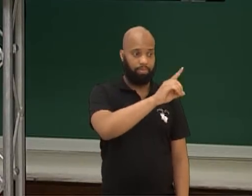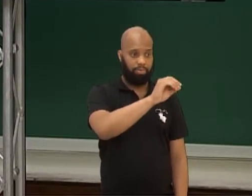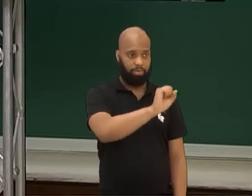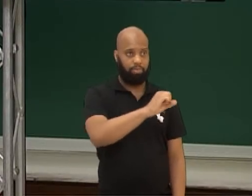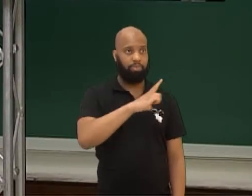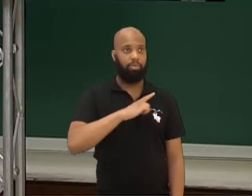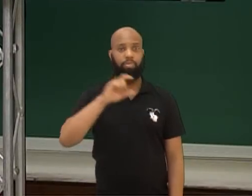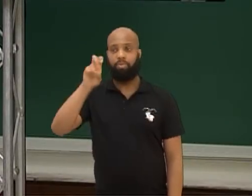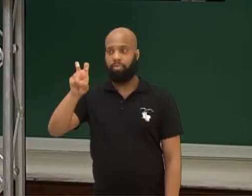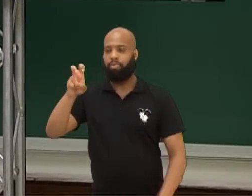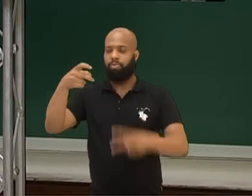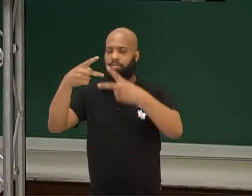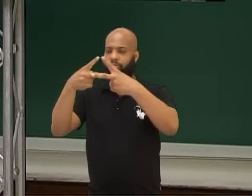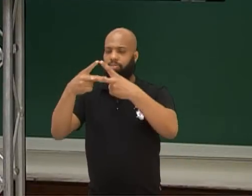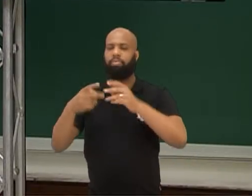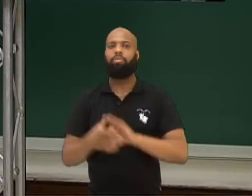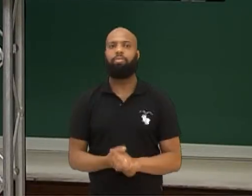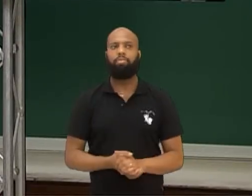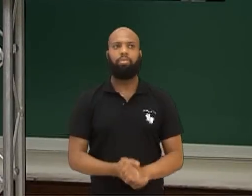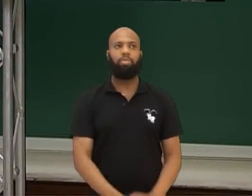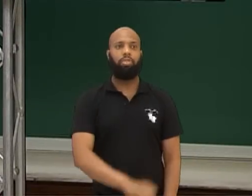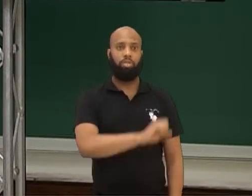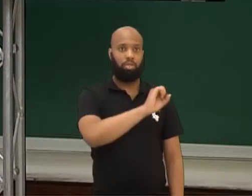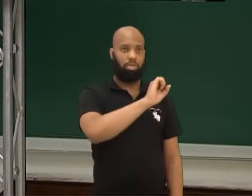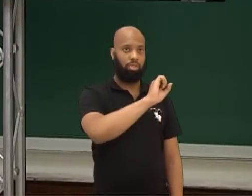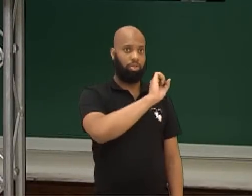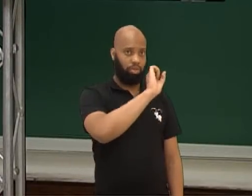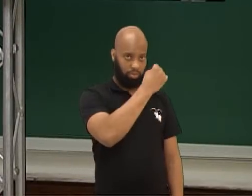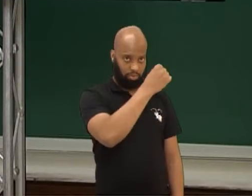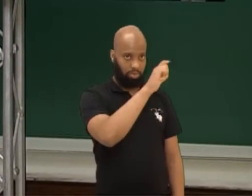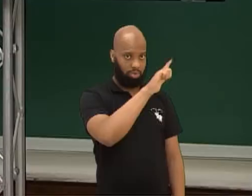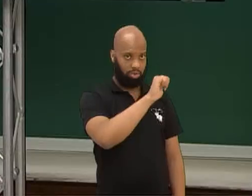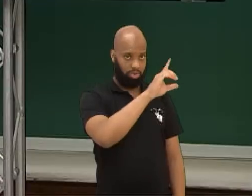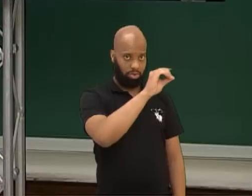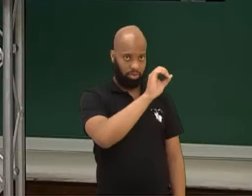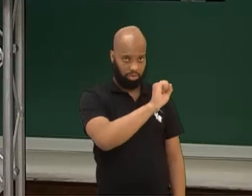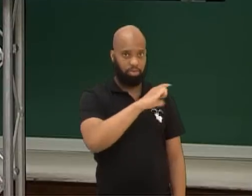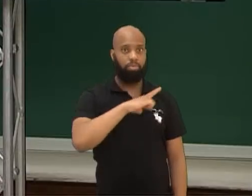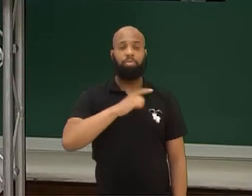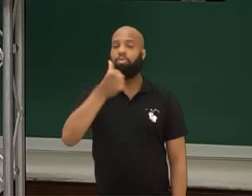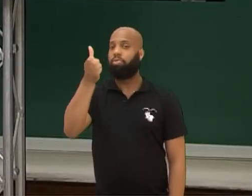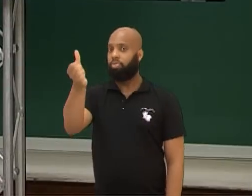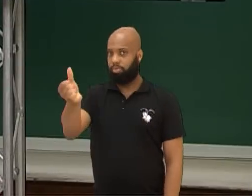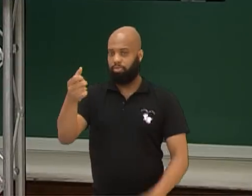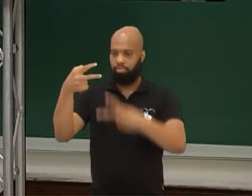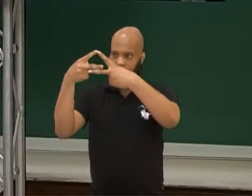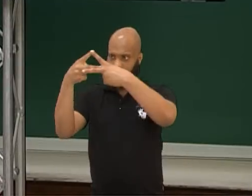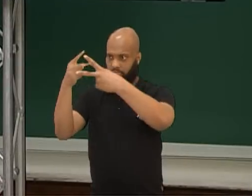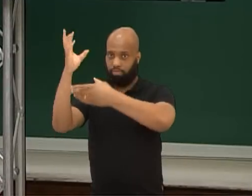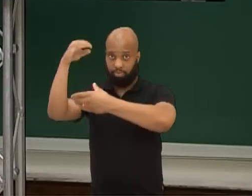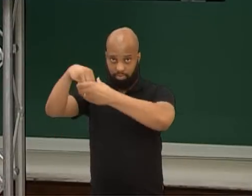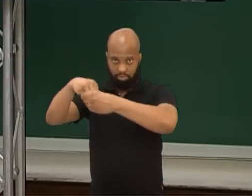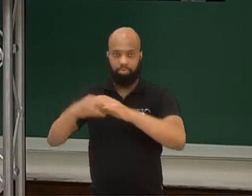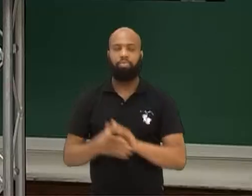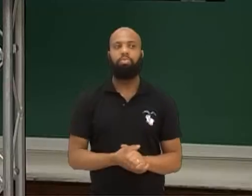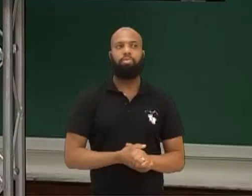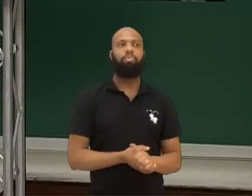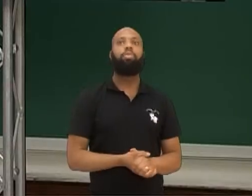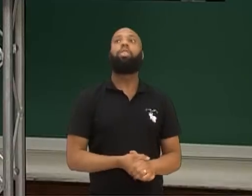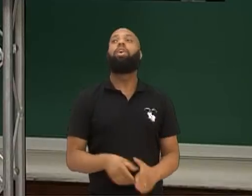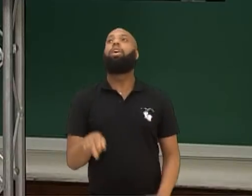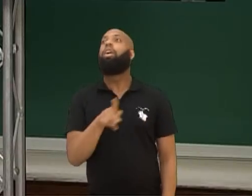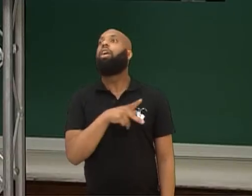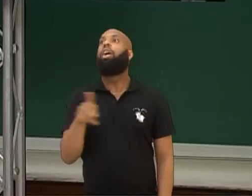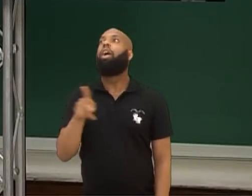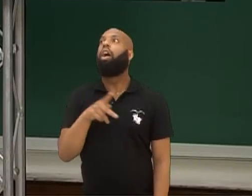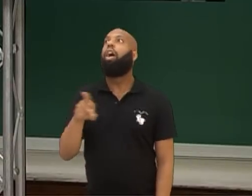lados, 5 triângulos. Octógono, 8 lados, 6 triângulos. Ai, professora,